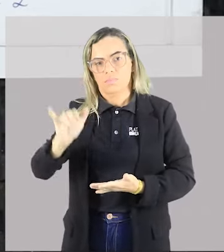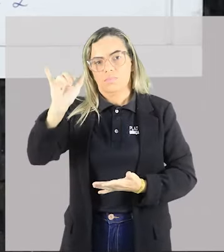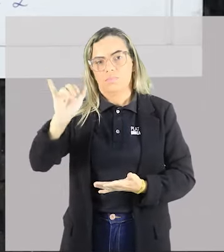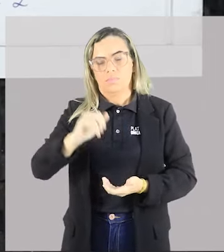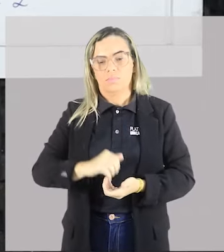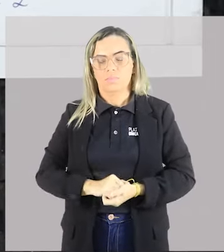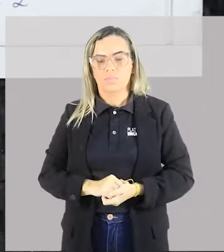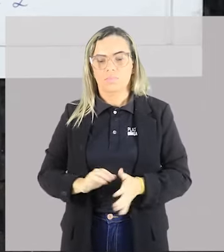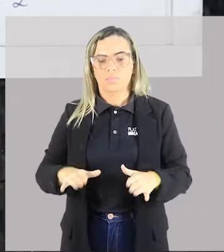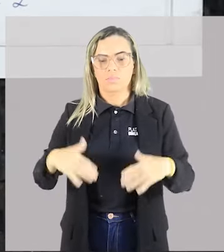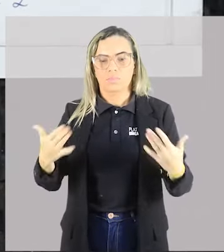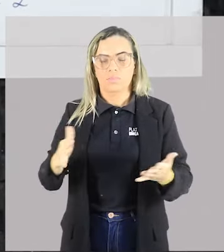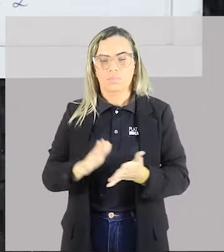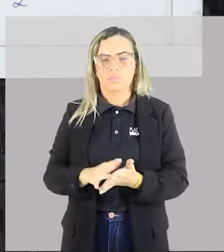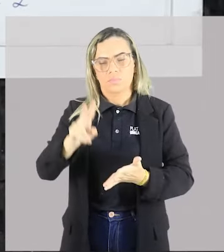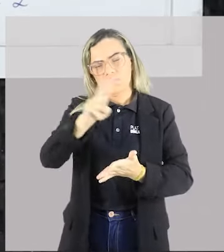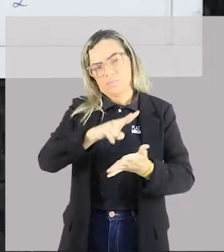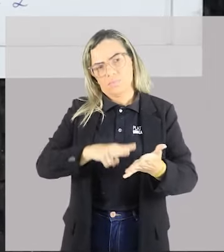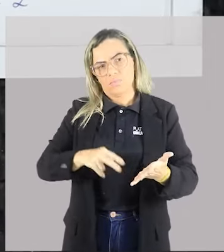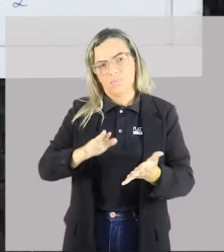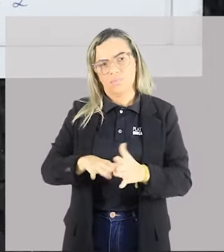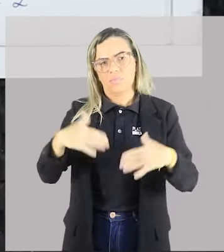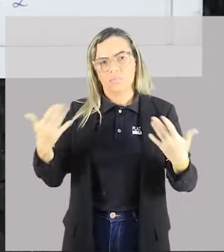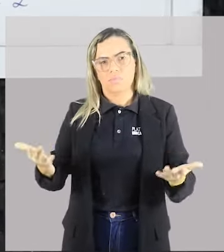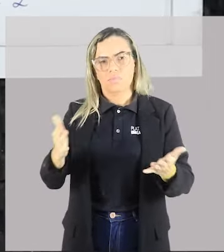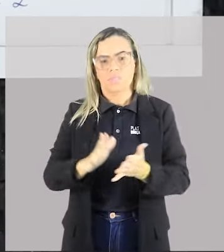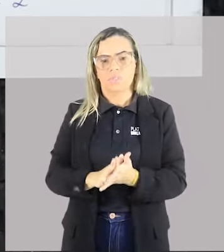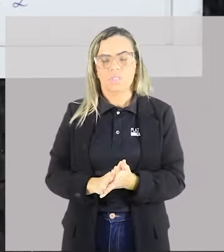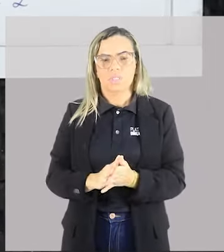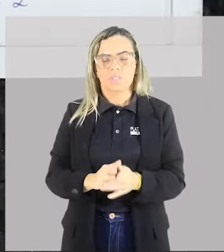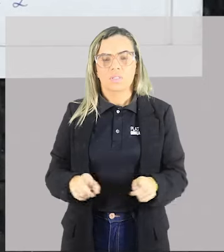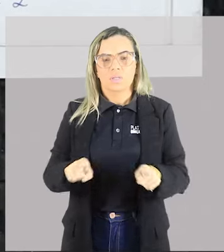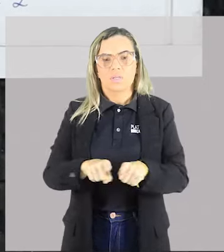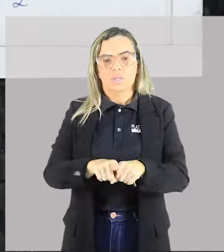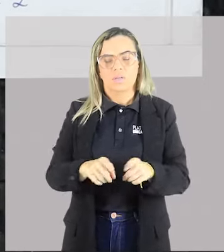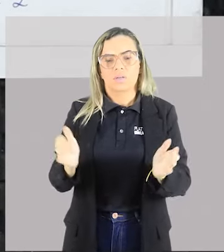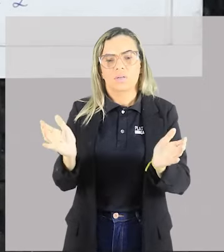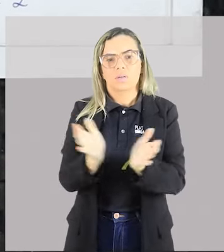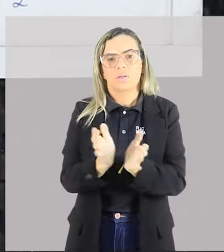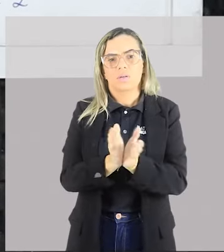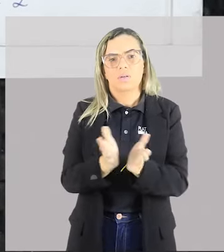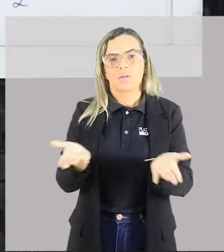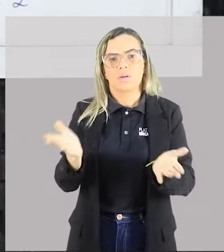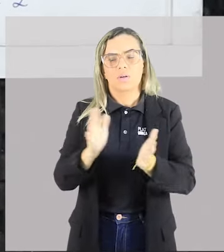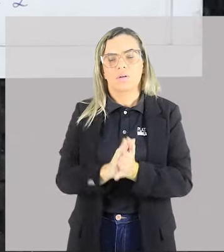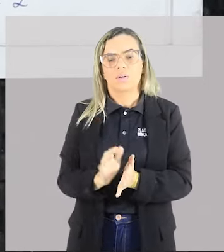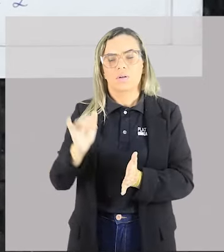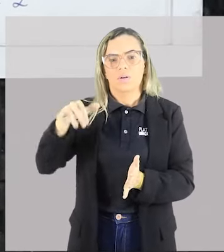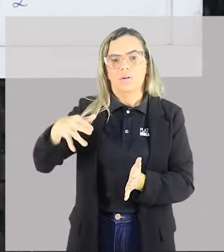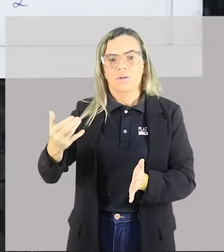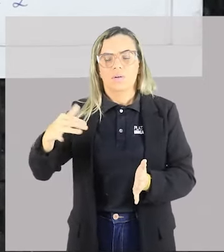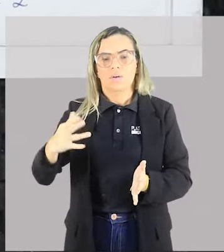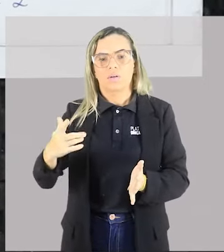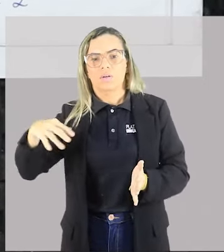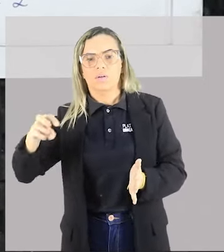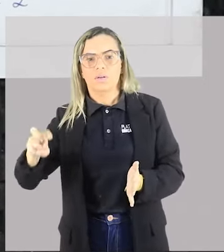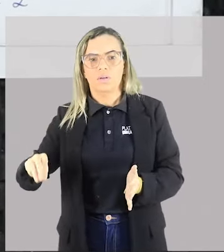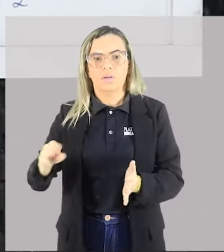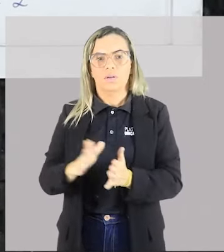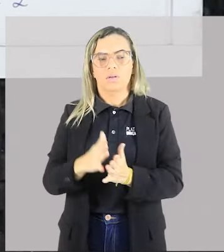professor mas eu tava lendo aí ouvi falar de um conjunto imagem né quem é um conjunto imagem Turma o conjunto